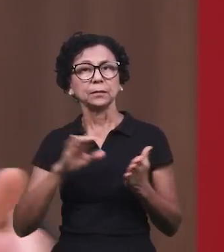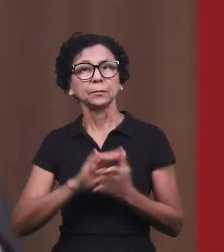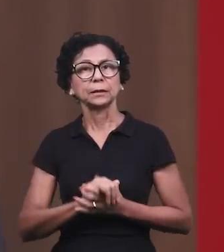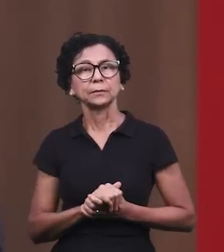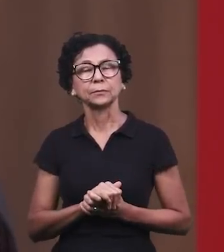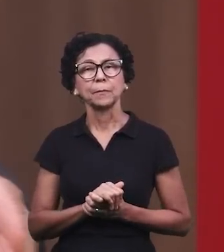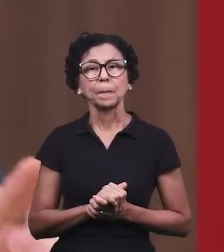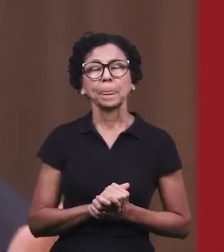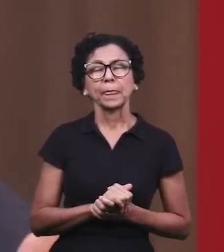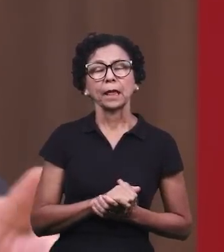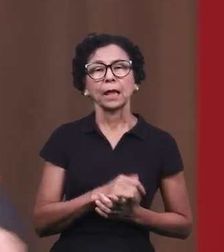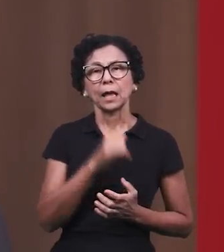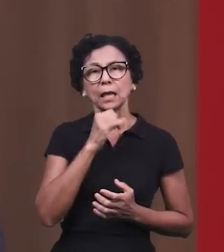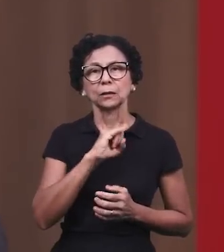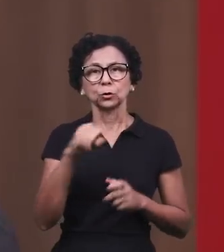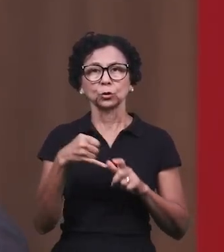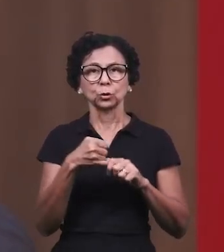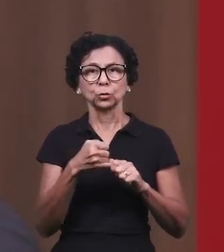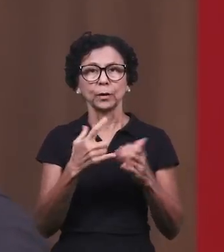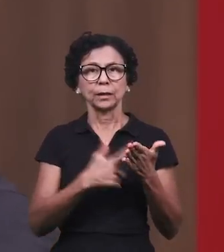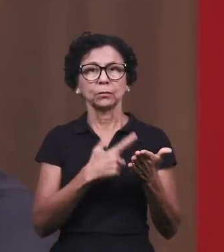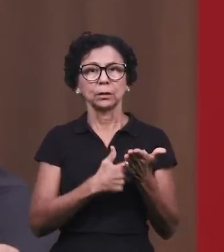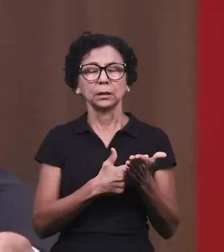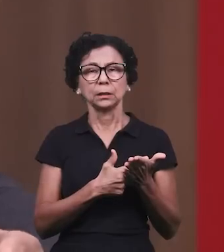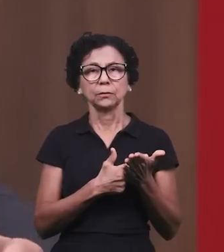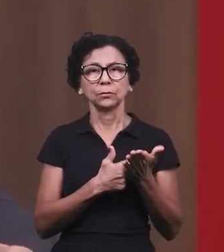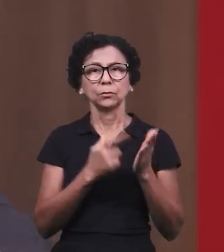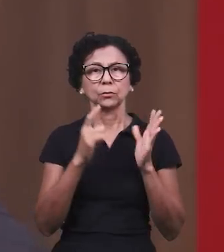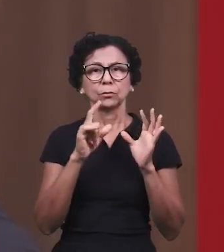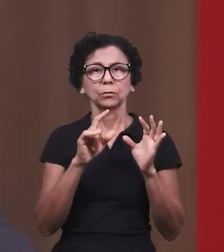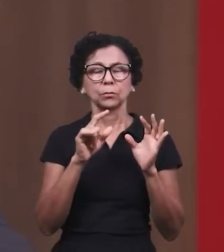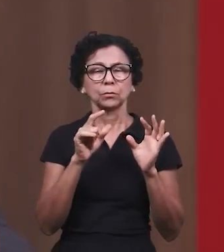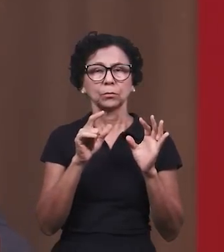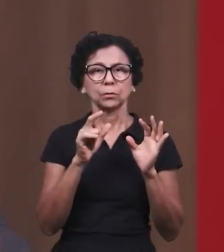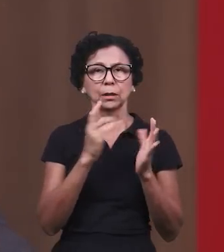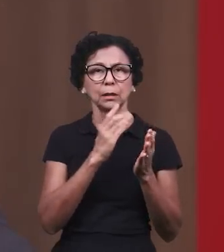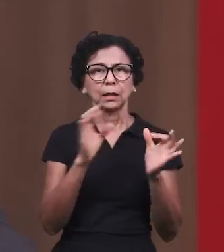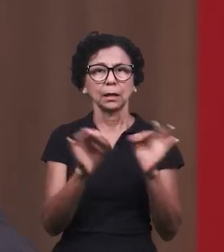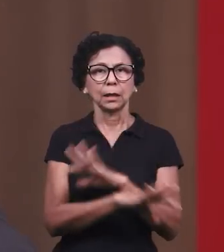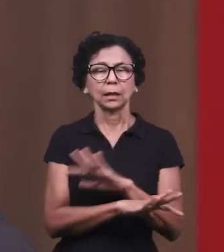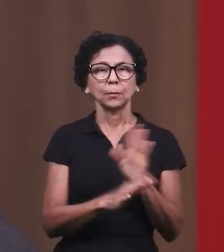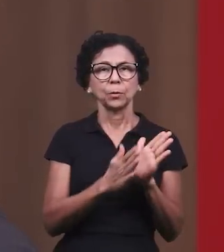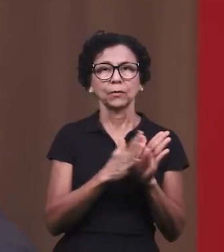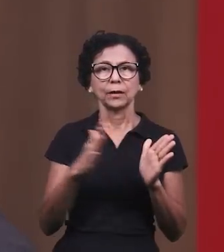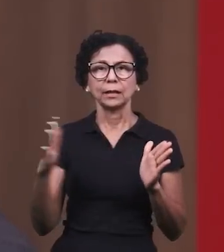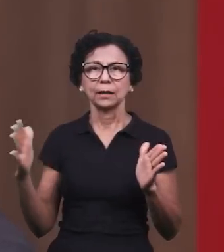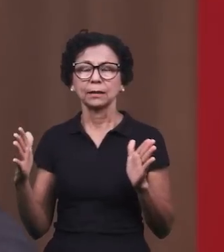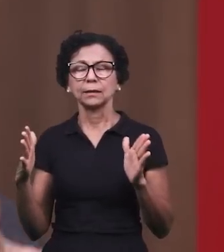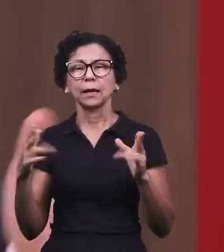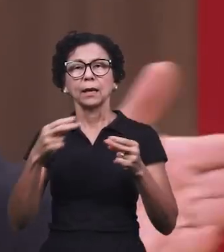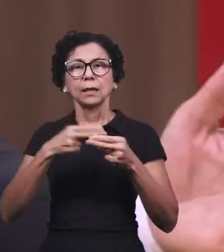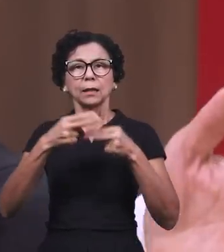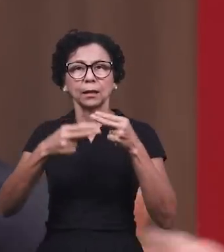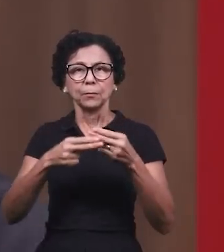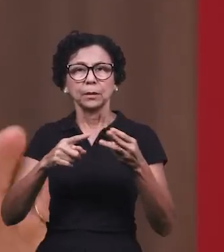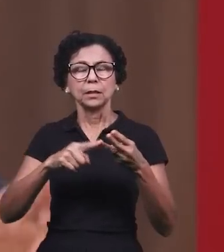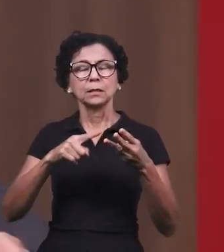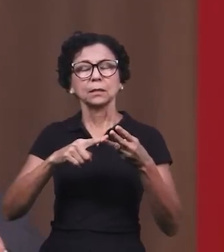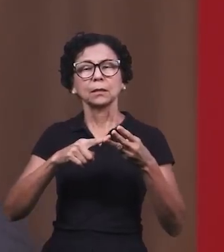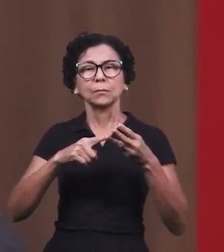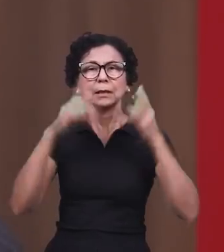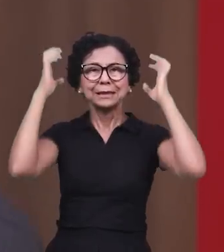quando terminou lá do livro de Josué, que vai até o livro Neemias, Esther, até o livro de Esther,